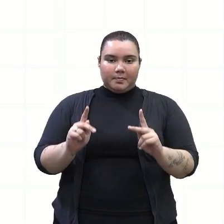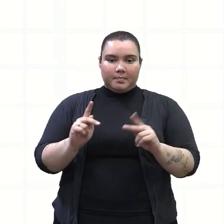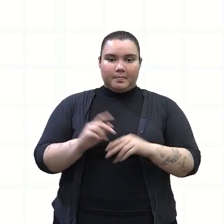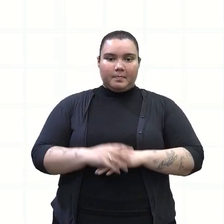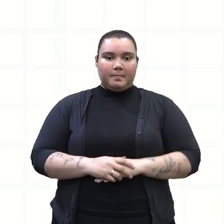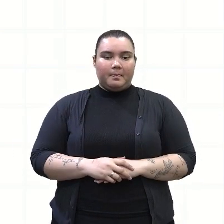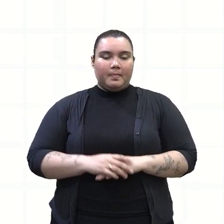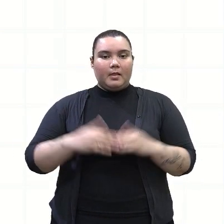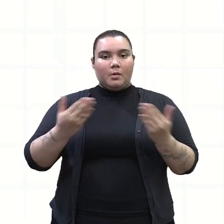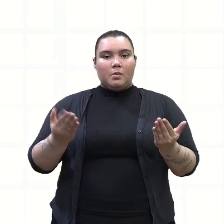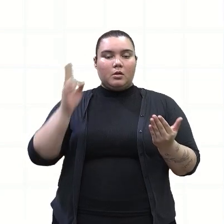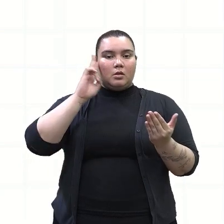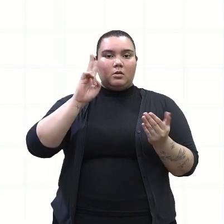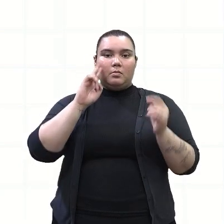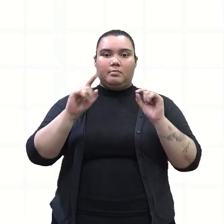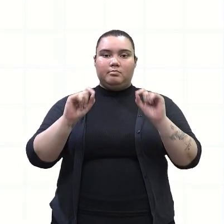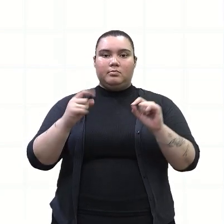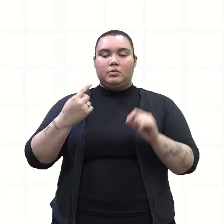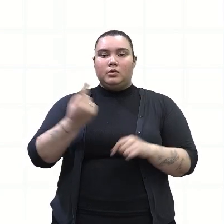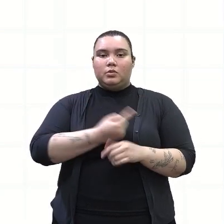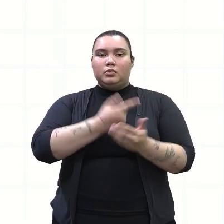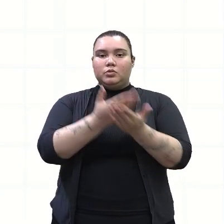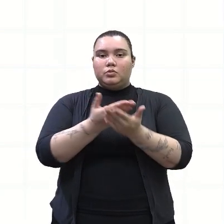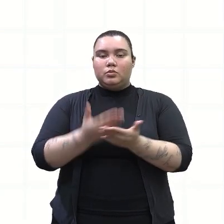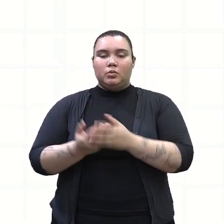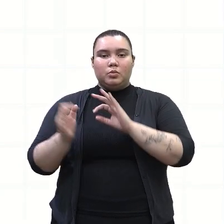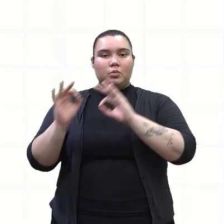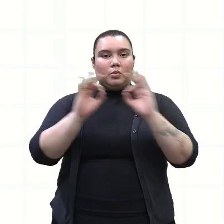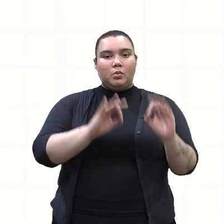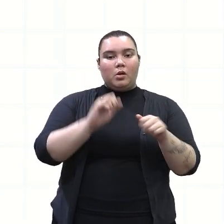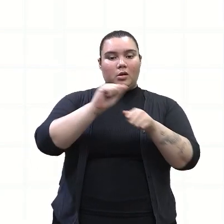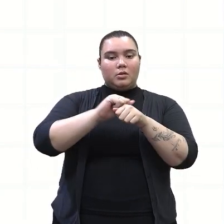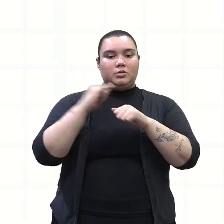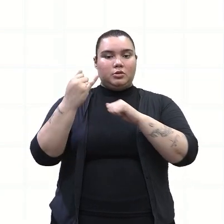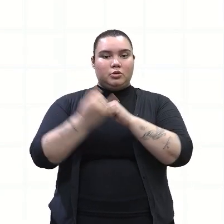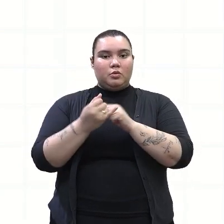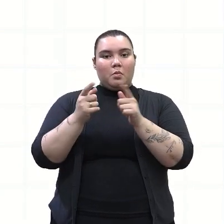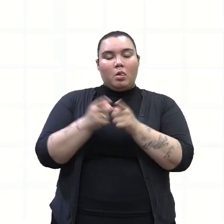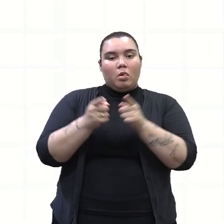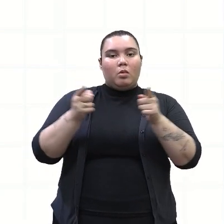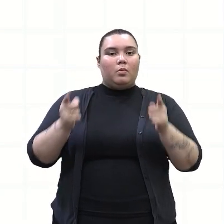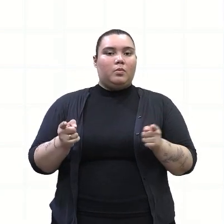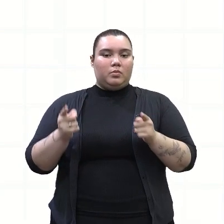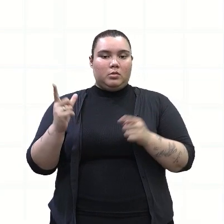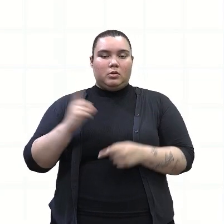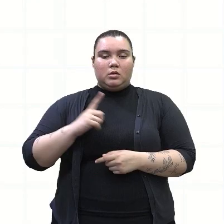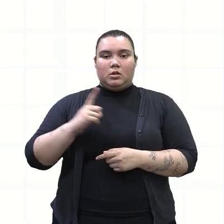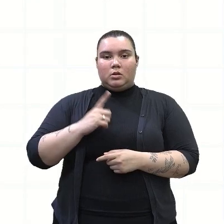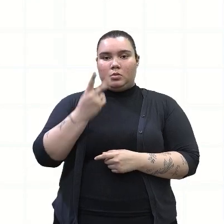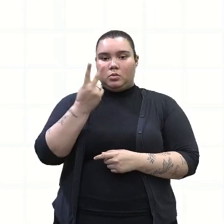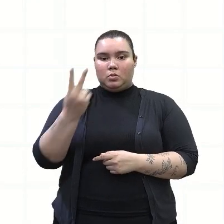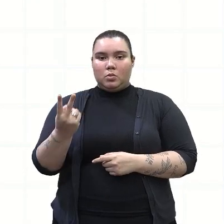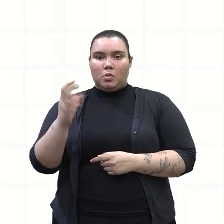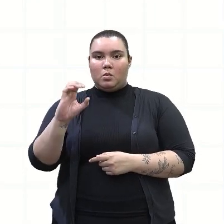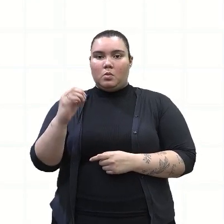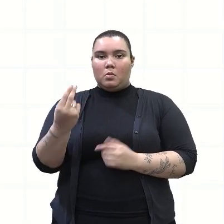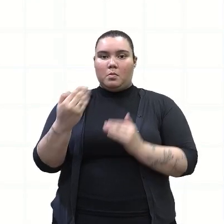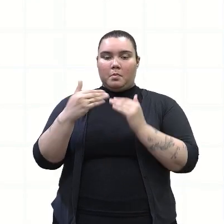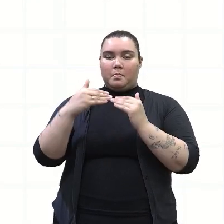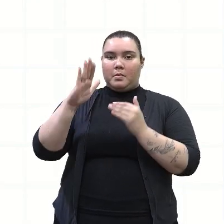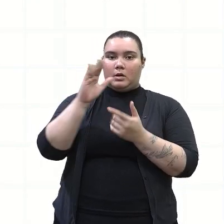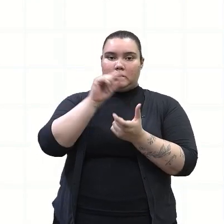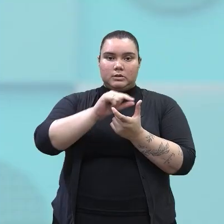Então, lembre-se que a gente falou de adjetivos longos, né? Com duas ou